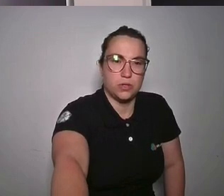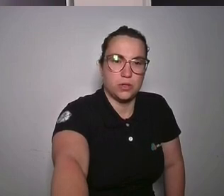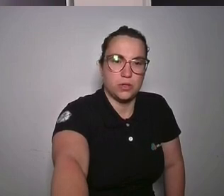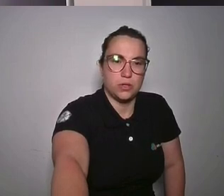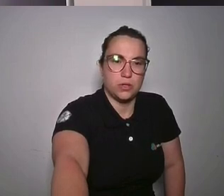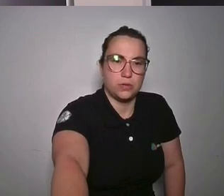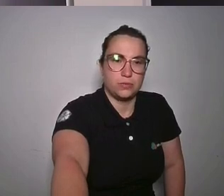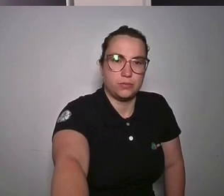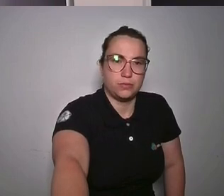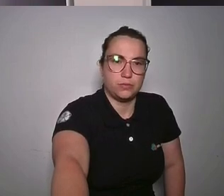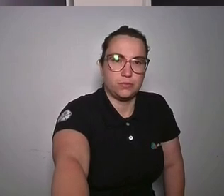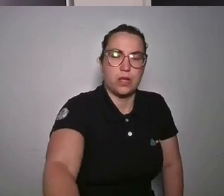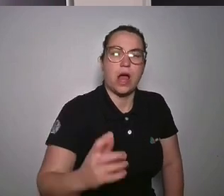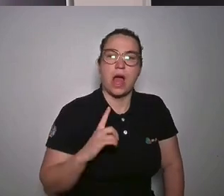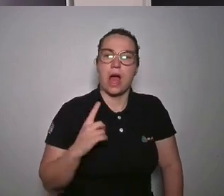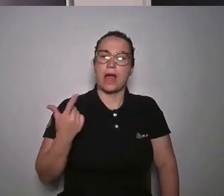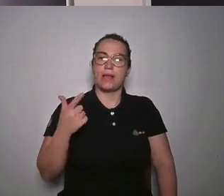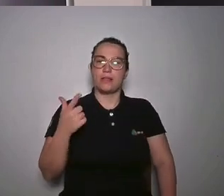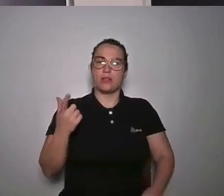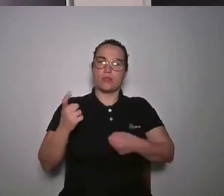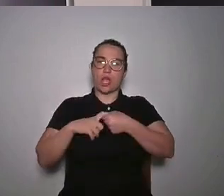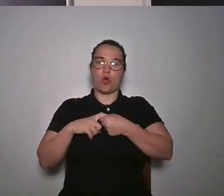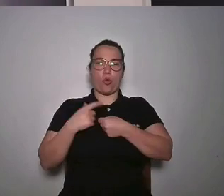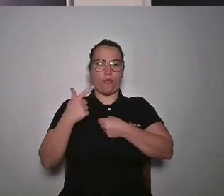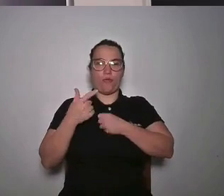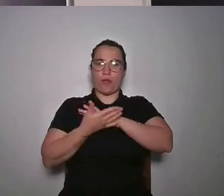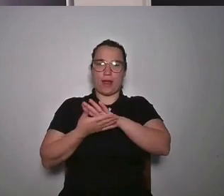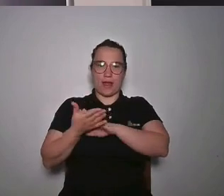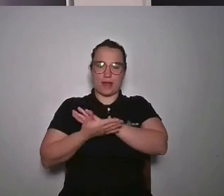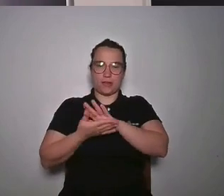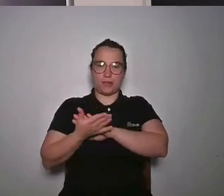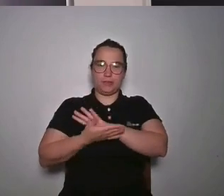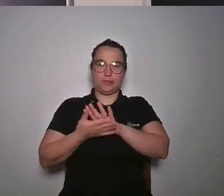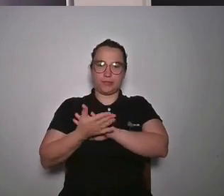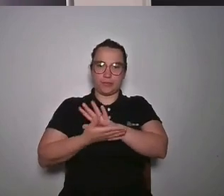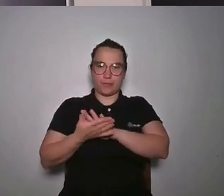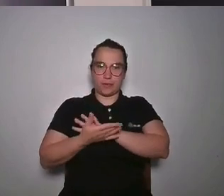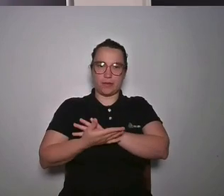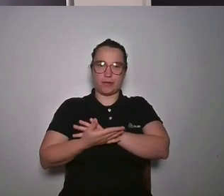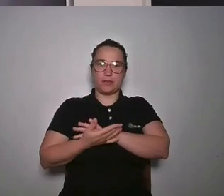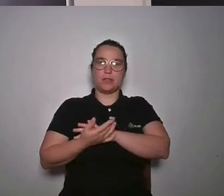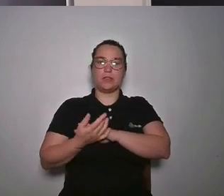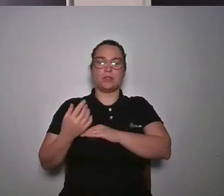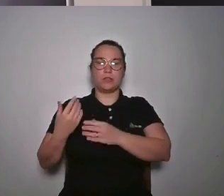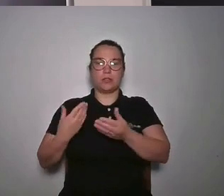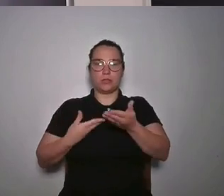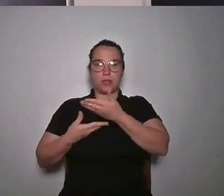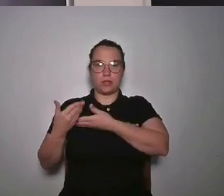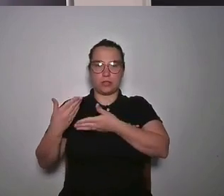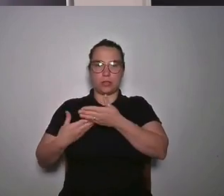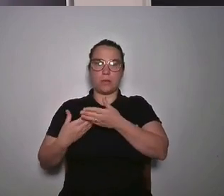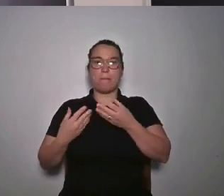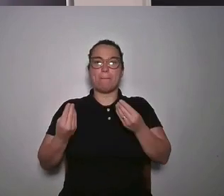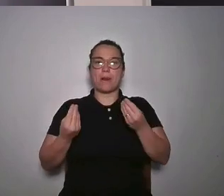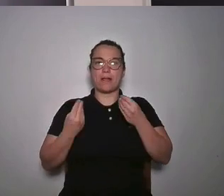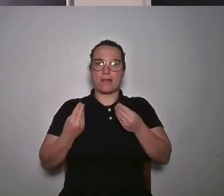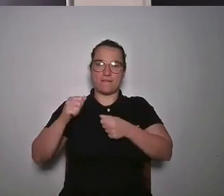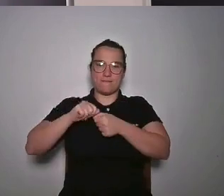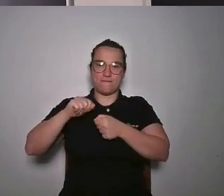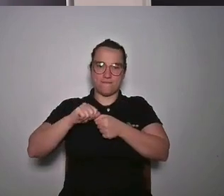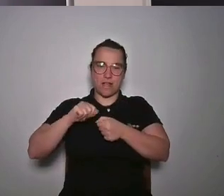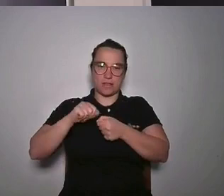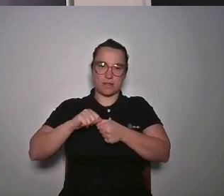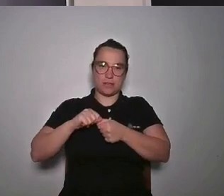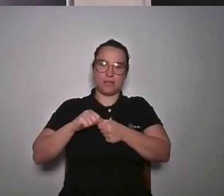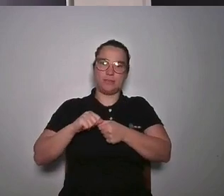ser firmados no meados do ano que vem. Os convênios que a gente relaciona lá para que se faça a